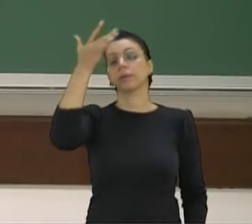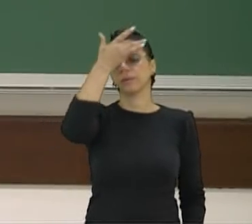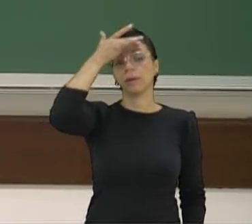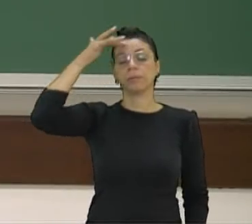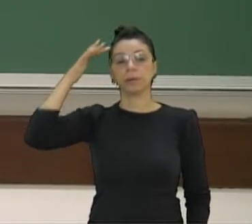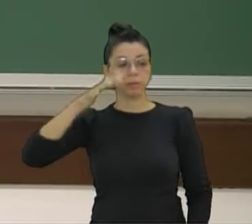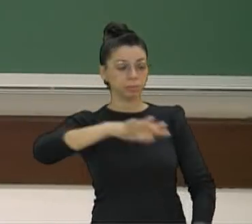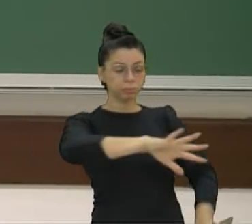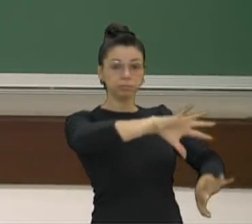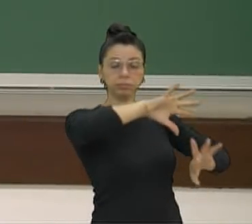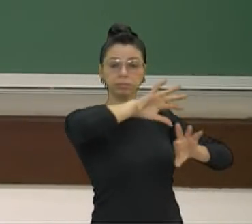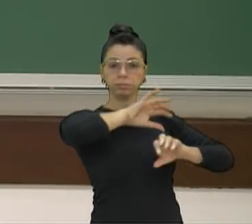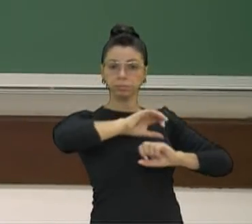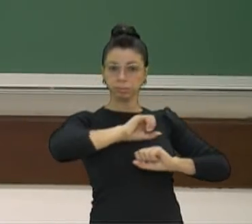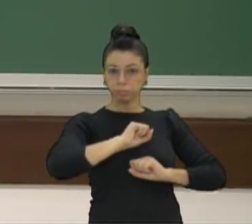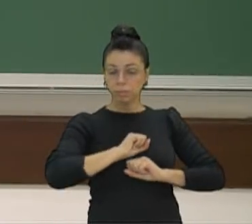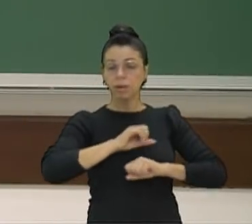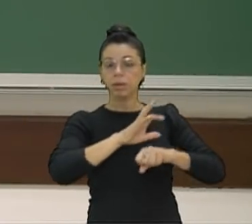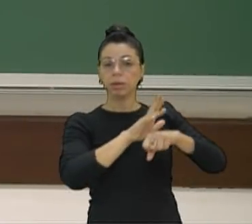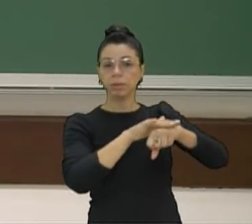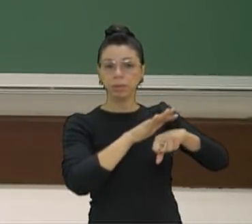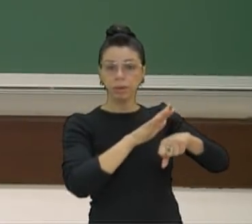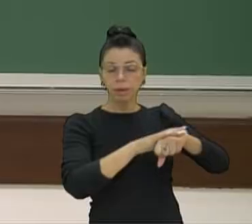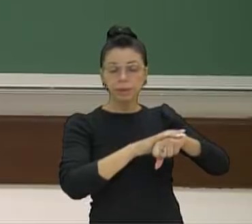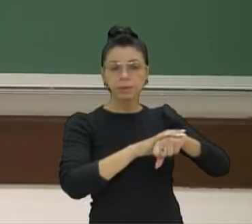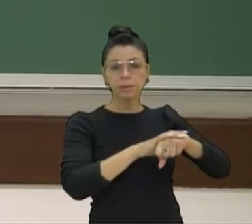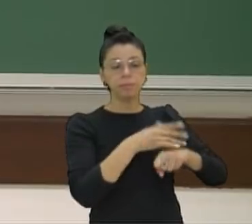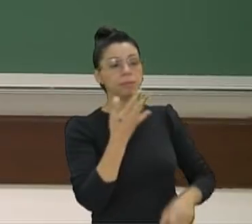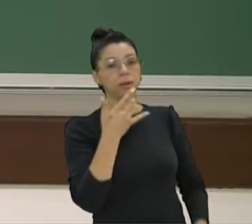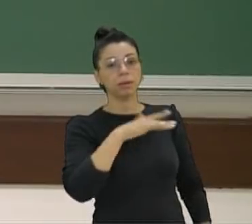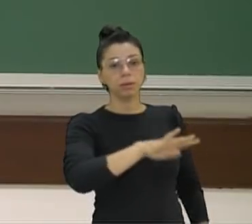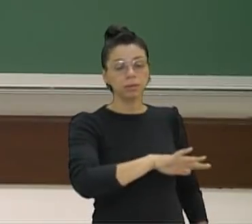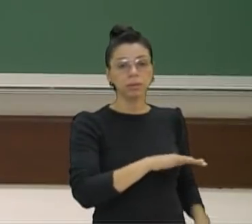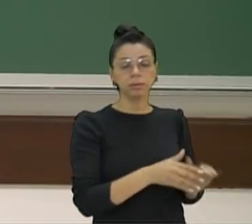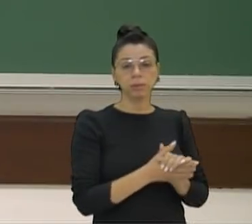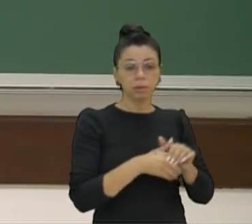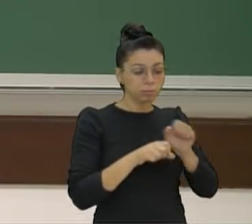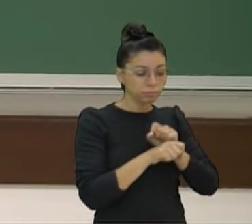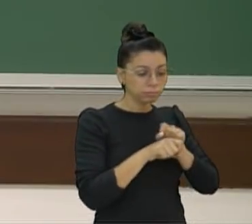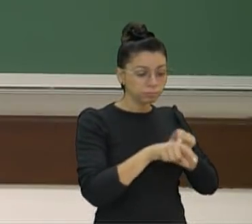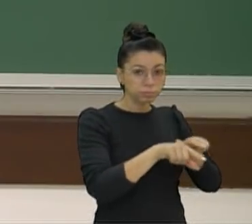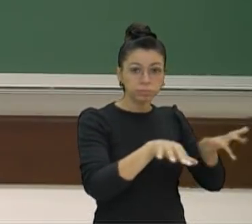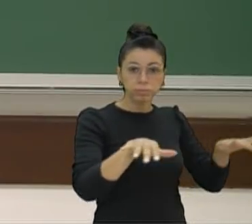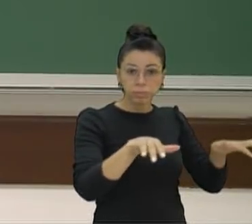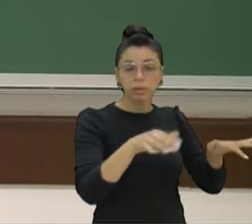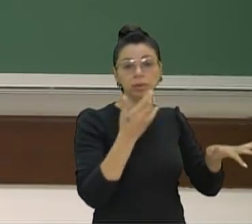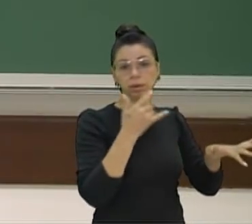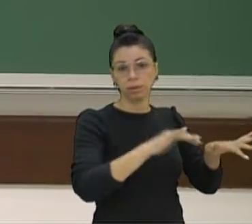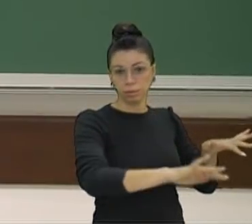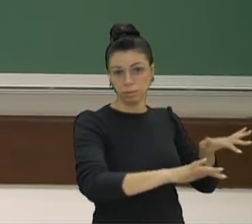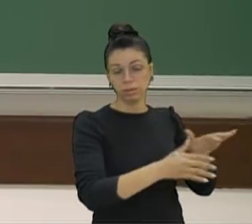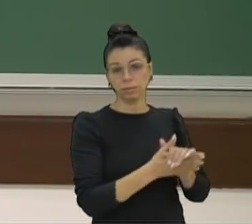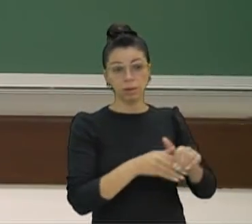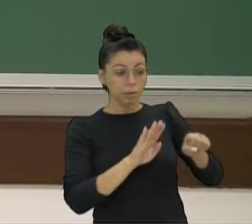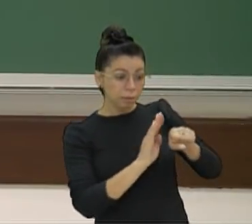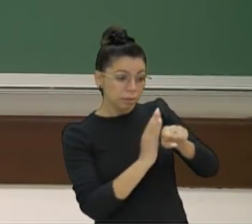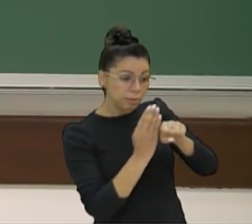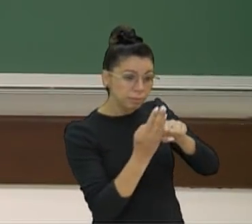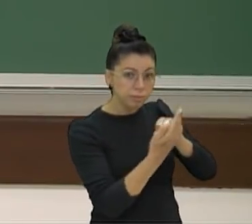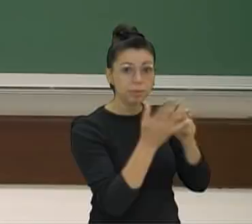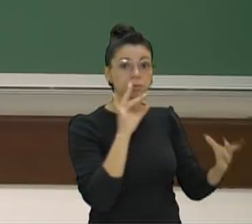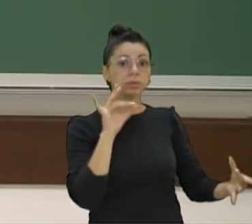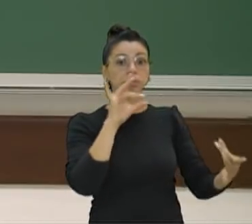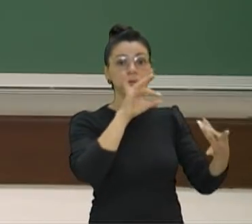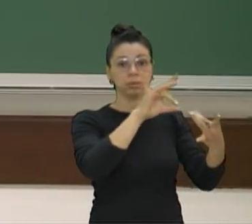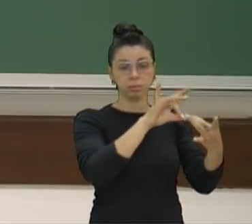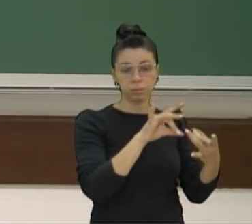exemplo, pegar ali meningite no bairro, uma criança, e ela acaba passando para as demais. Então aquele bairro específico